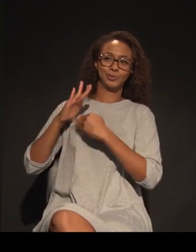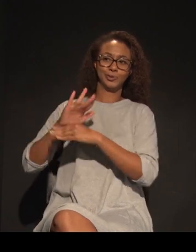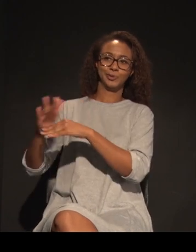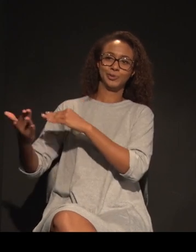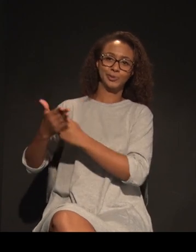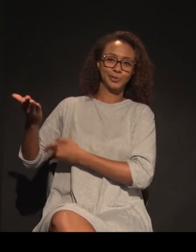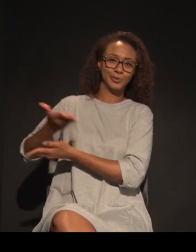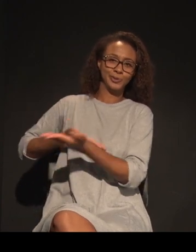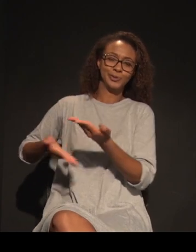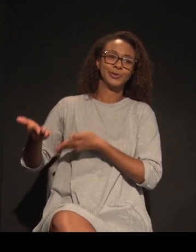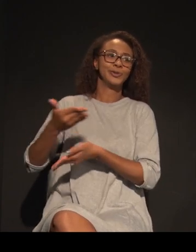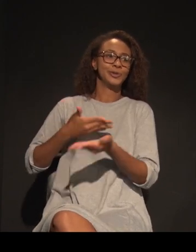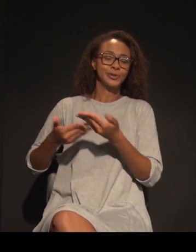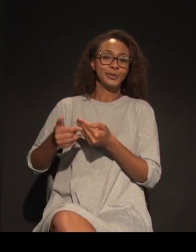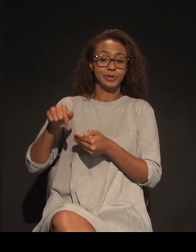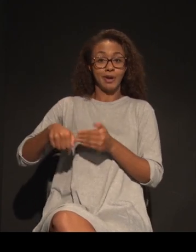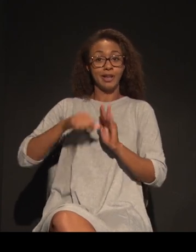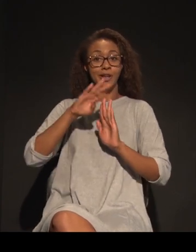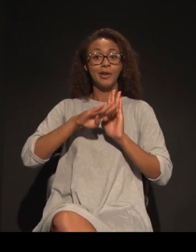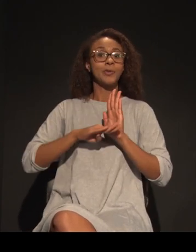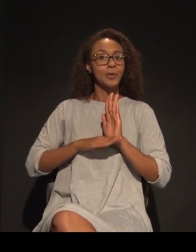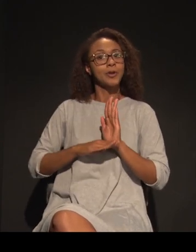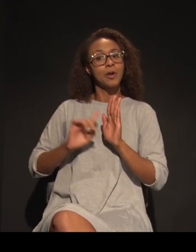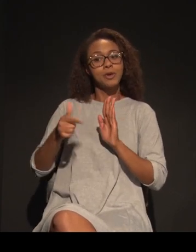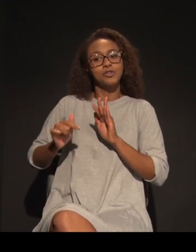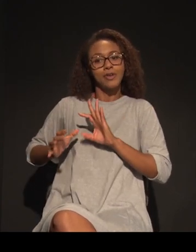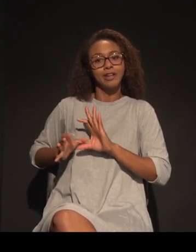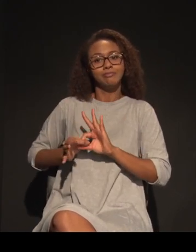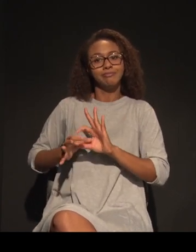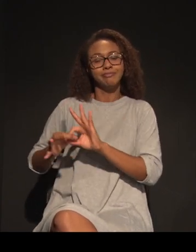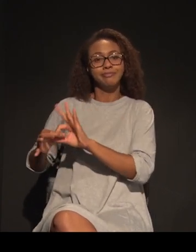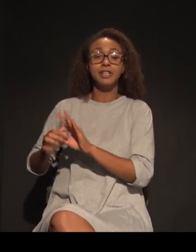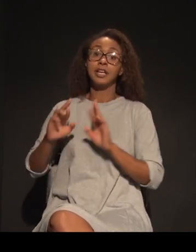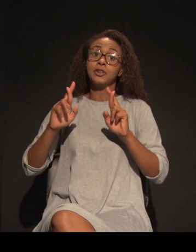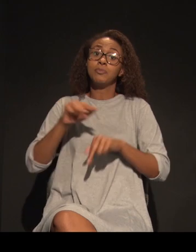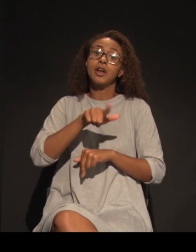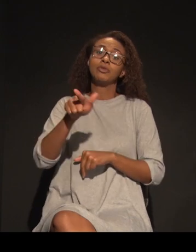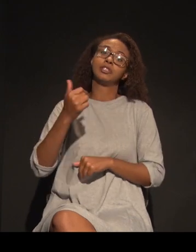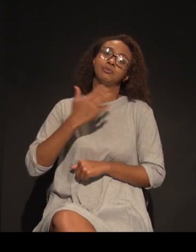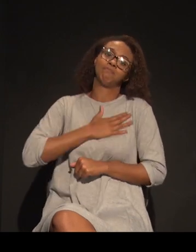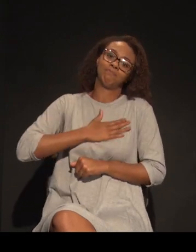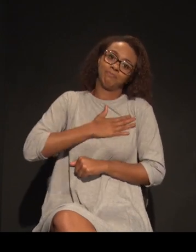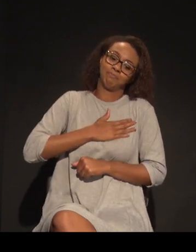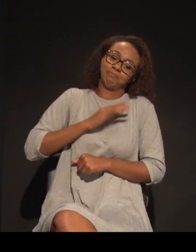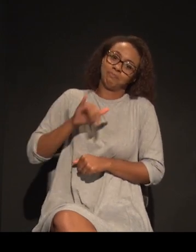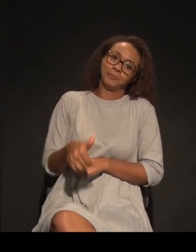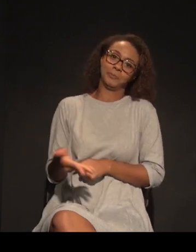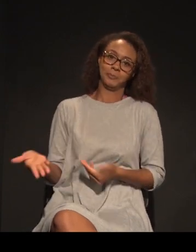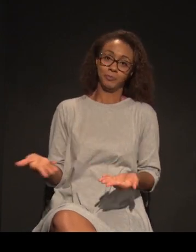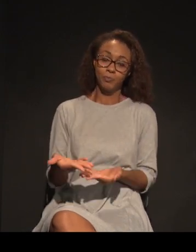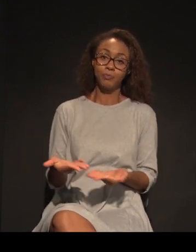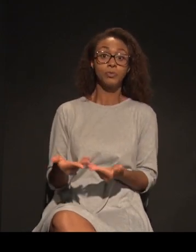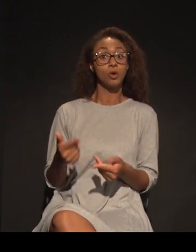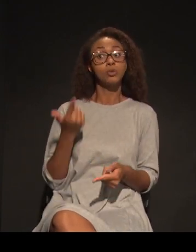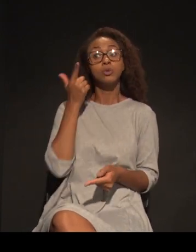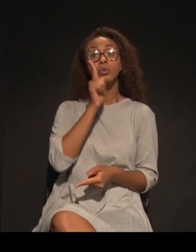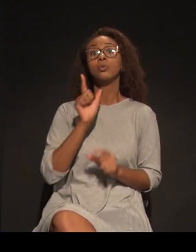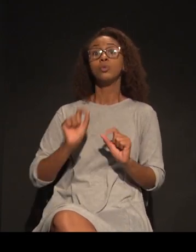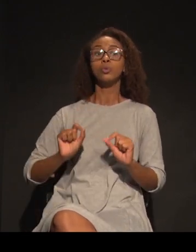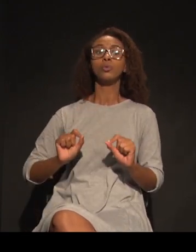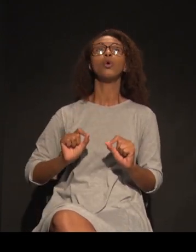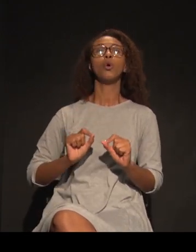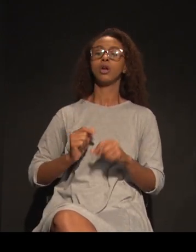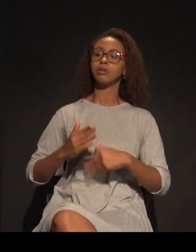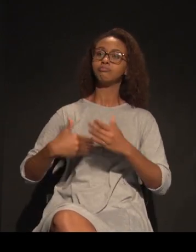construindo essa programação que eu espero que vocês curtam vocês gostem e que levem pra frente nem como